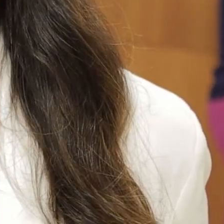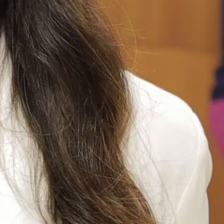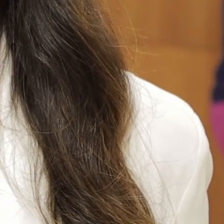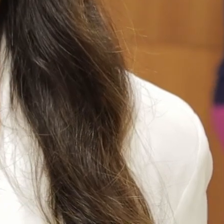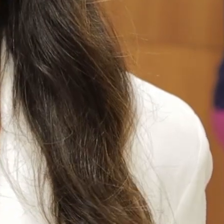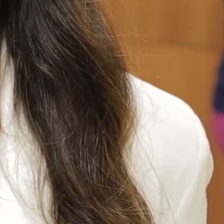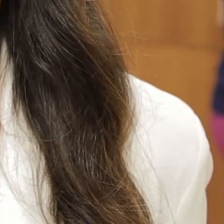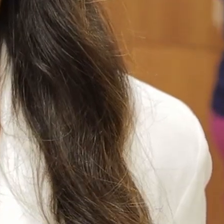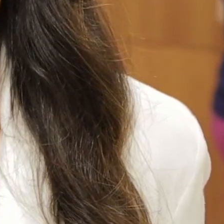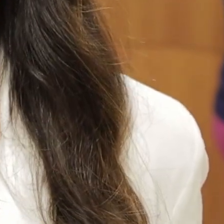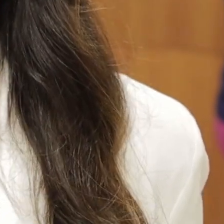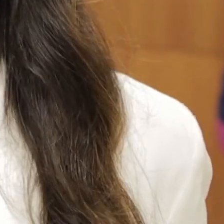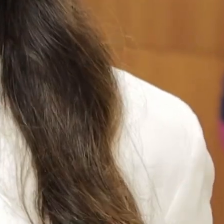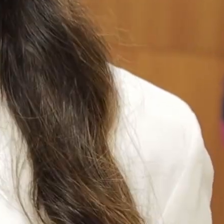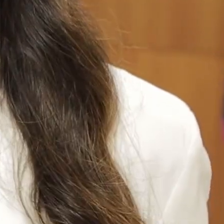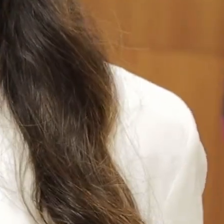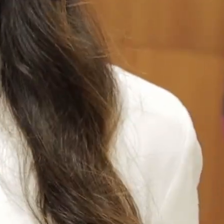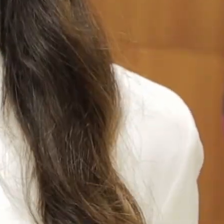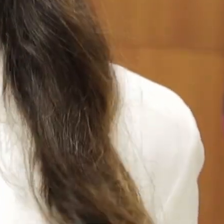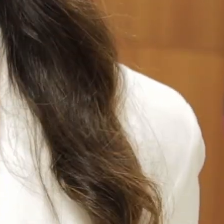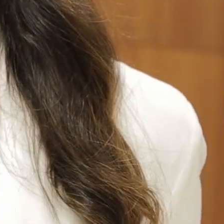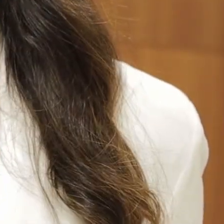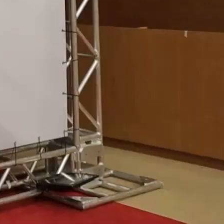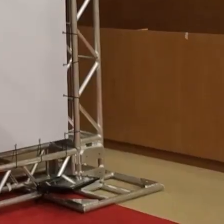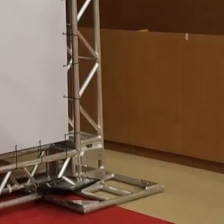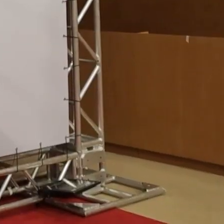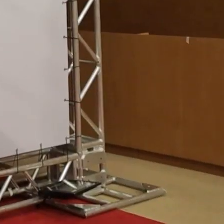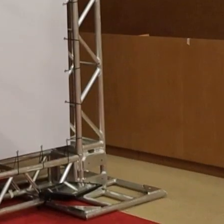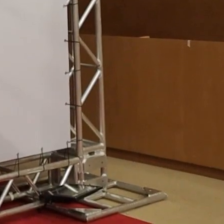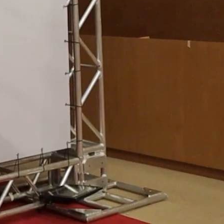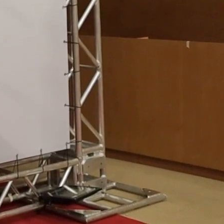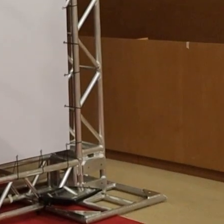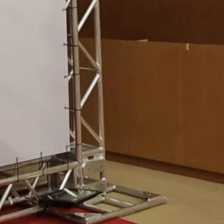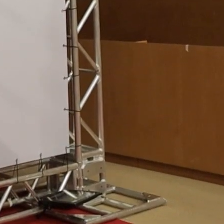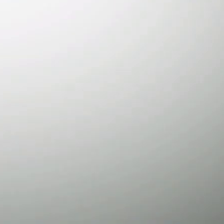de fazer através da conciliação é o melhor caminho.